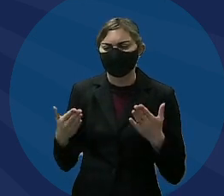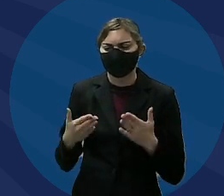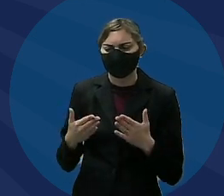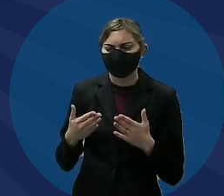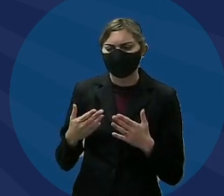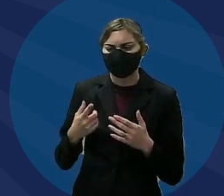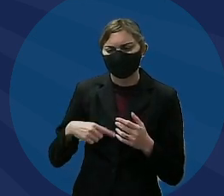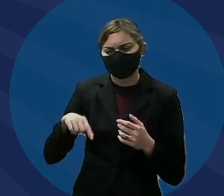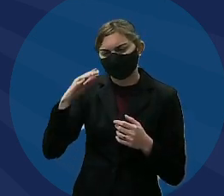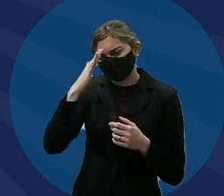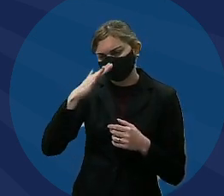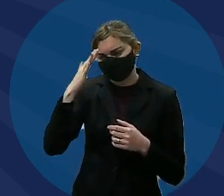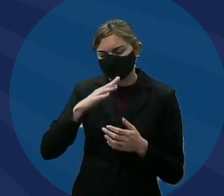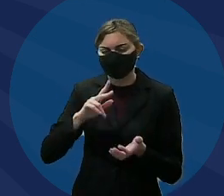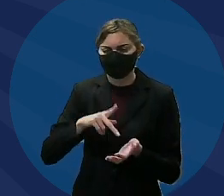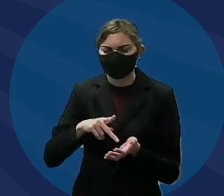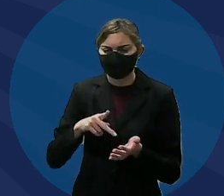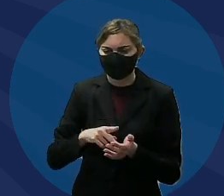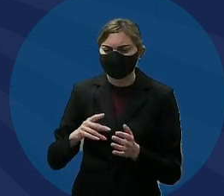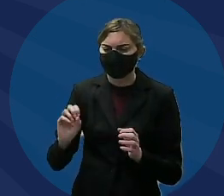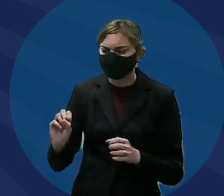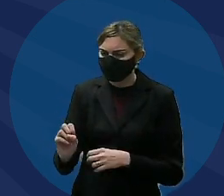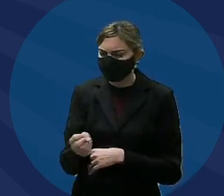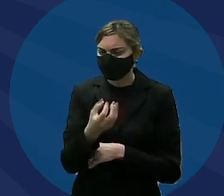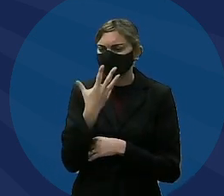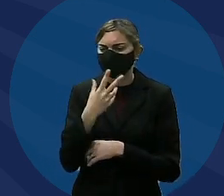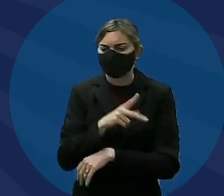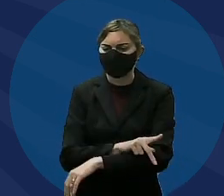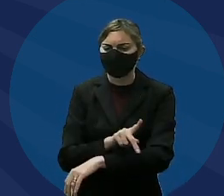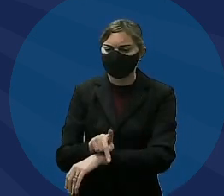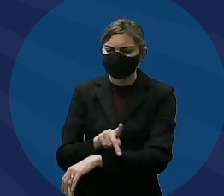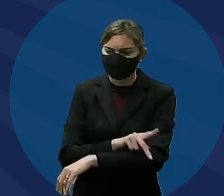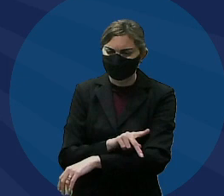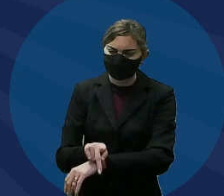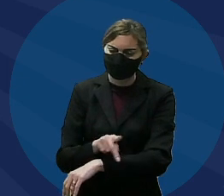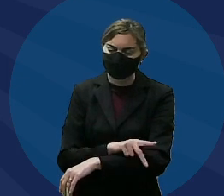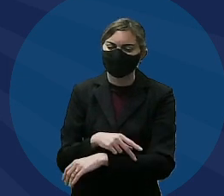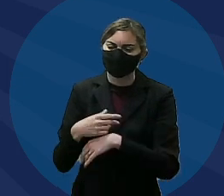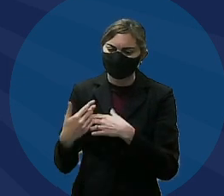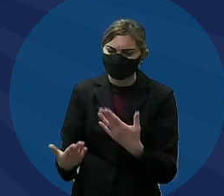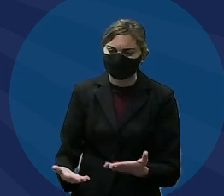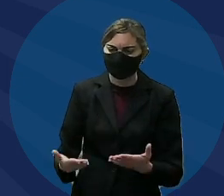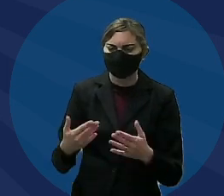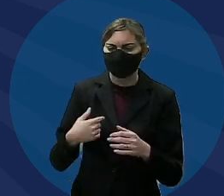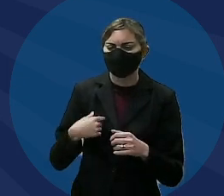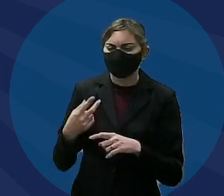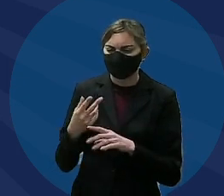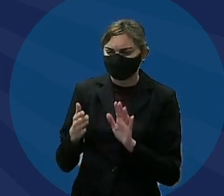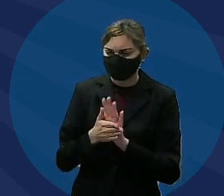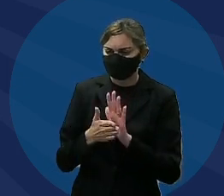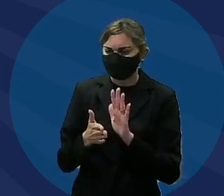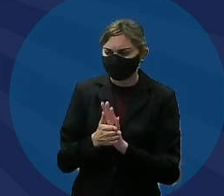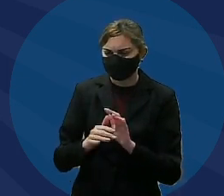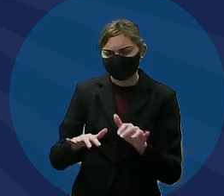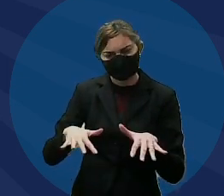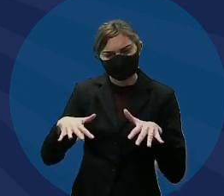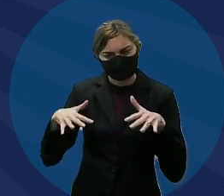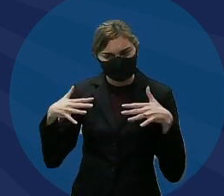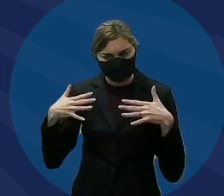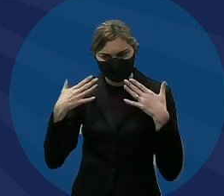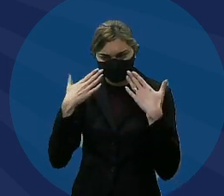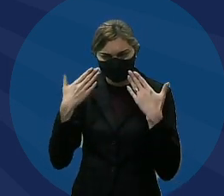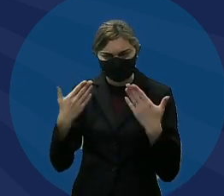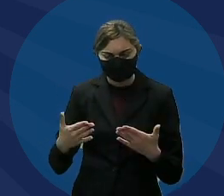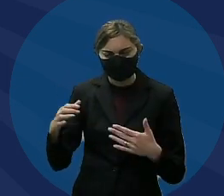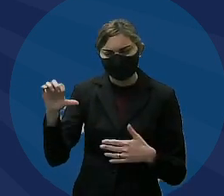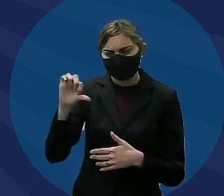como, de fato, uma inovação pedagógica, que é justamente o que se Sim. propõe esse evento aqui, né? A nossa nona